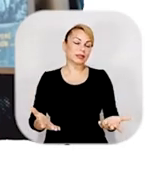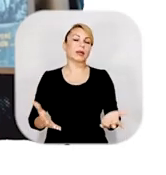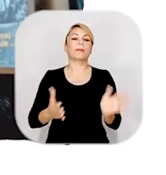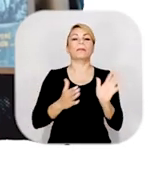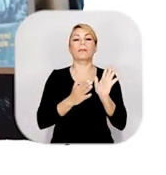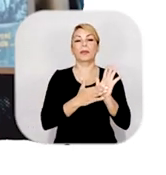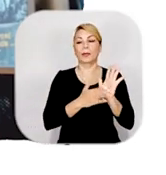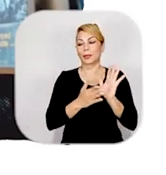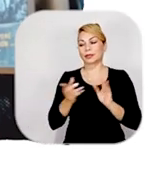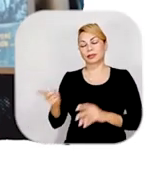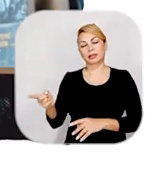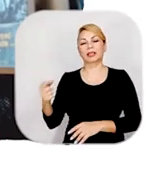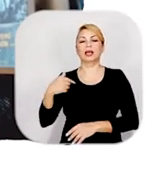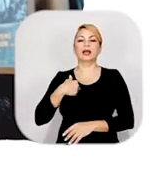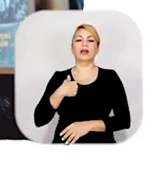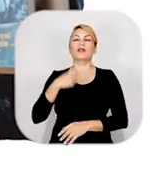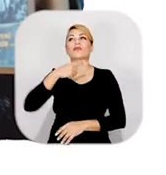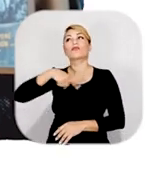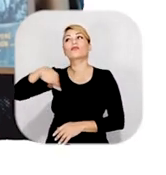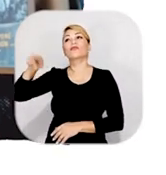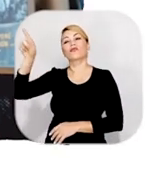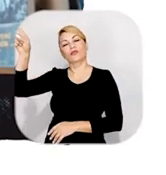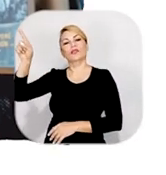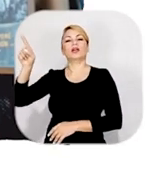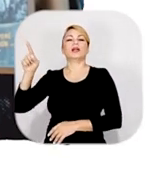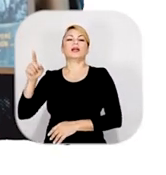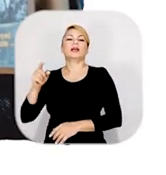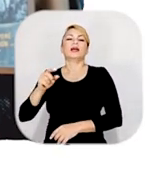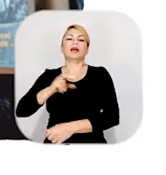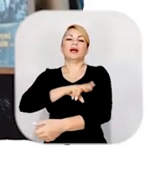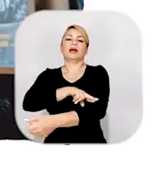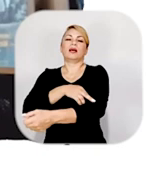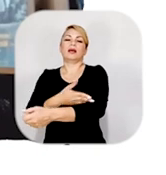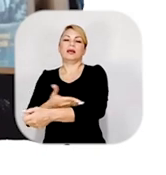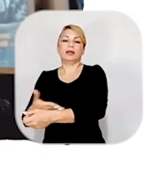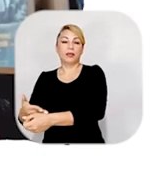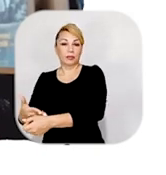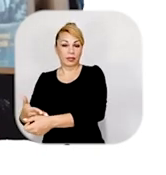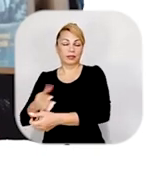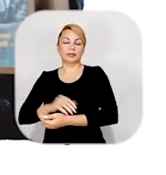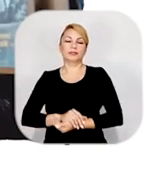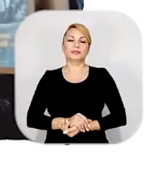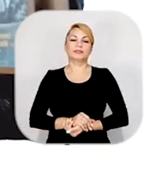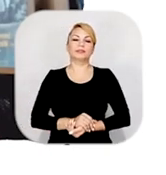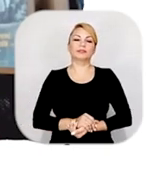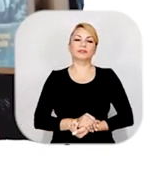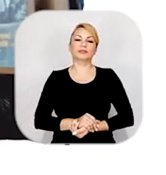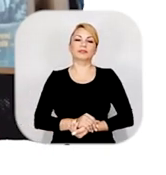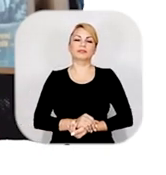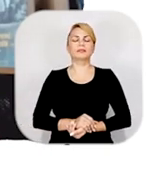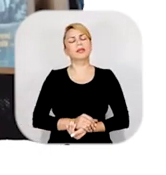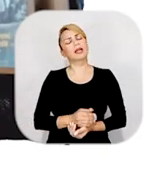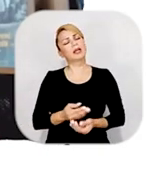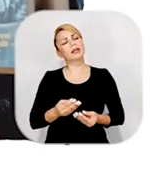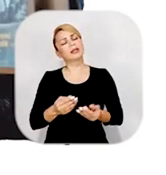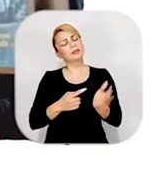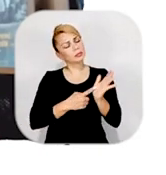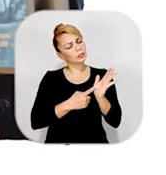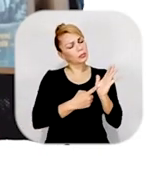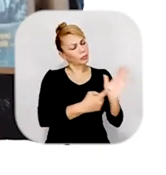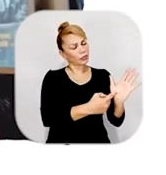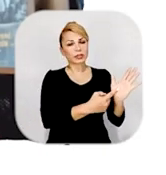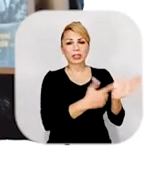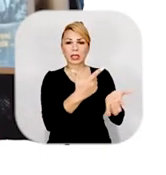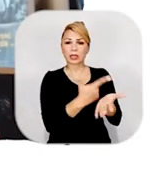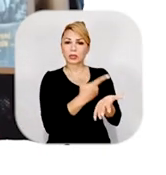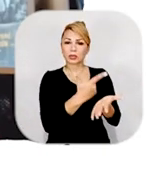fui no Rio Branco. E quando eu cheguei lá, eu mostrei esse livro e, para mim, aconteceu uma coisa muito surpreendente,